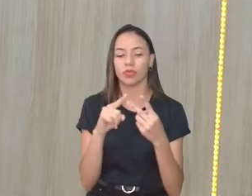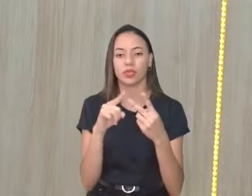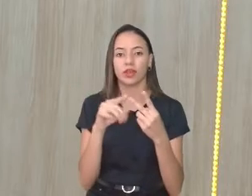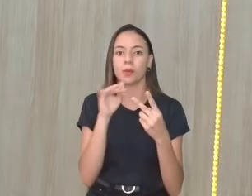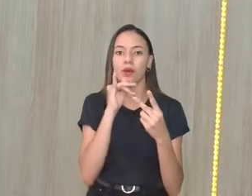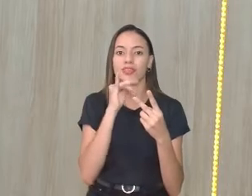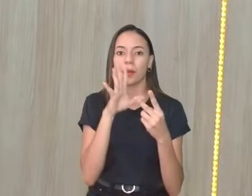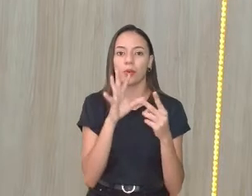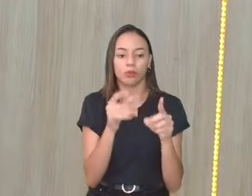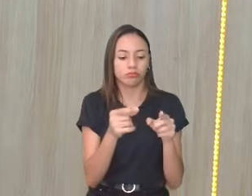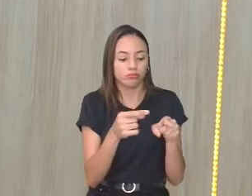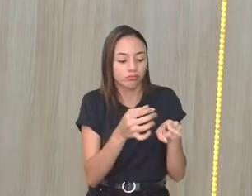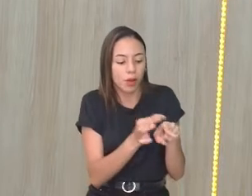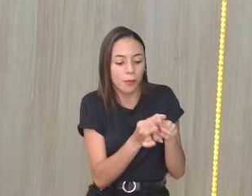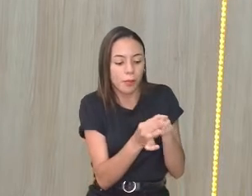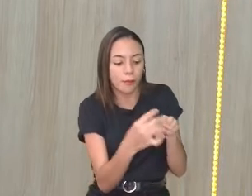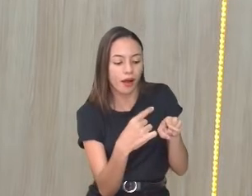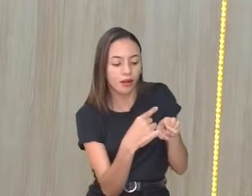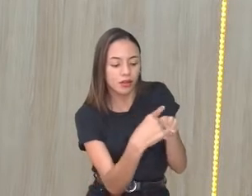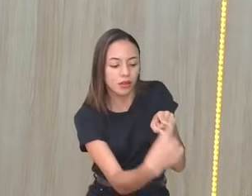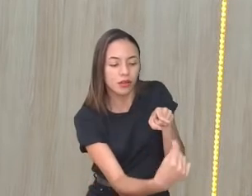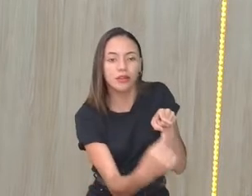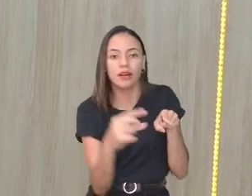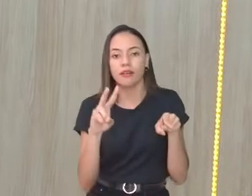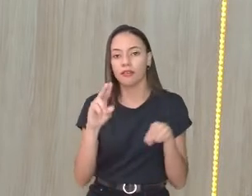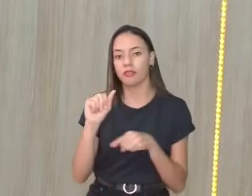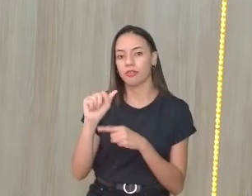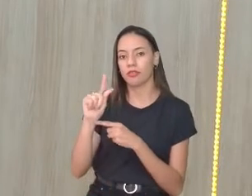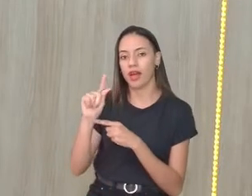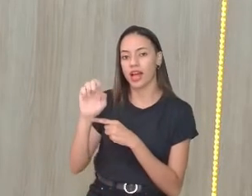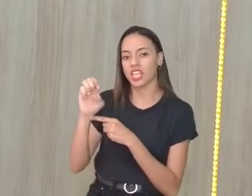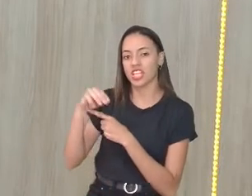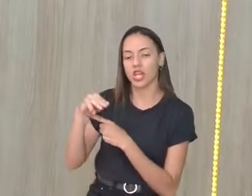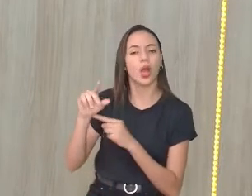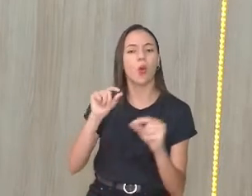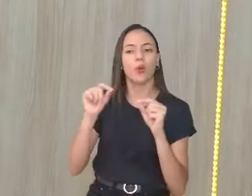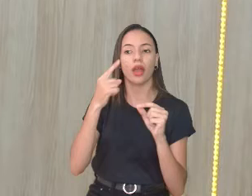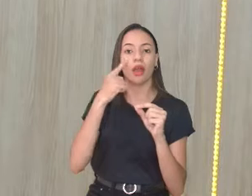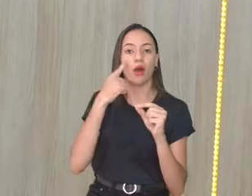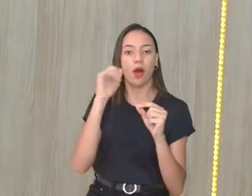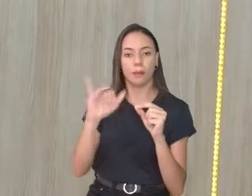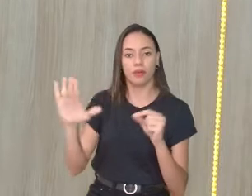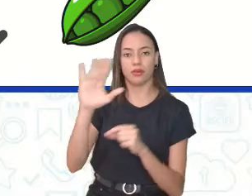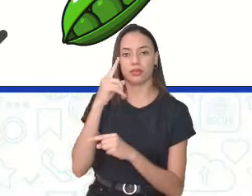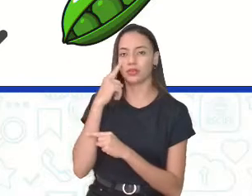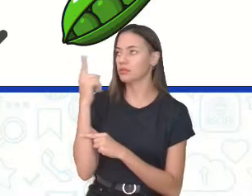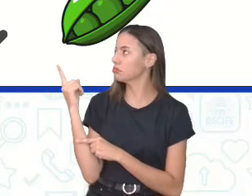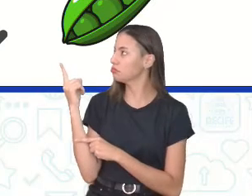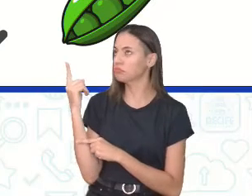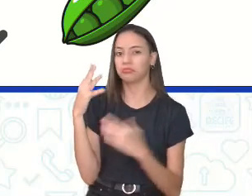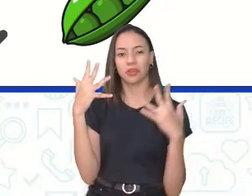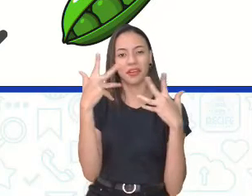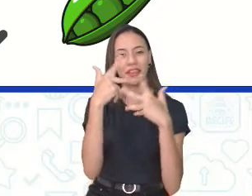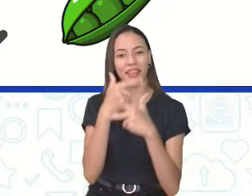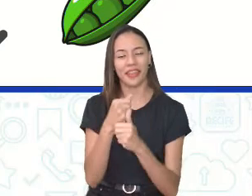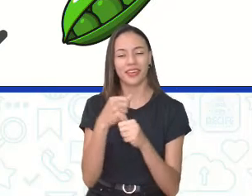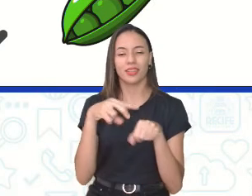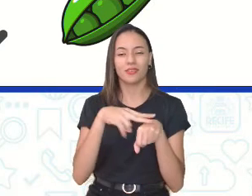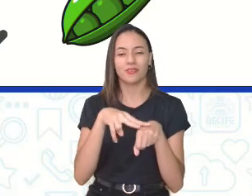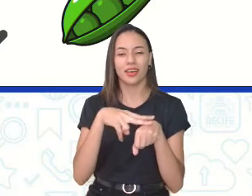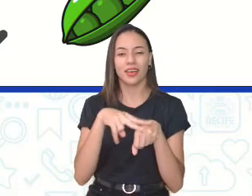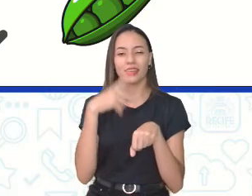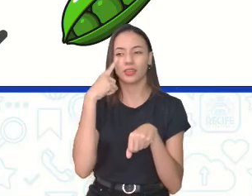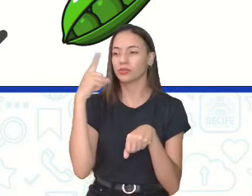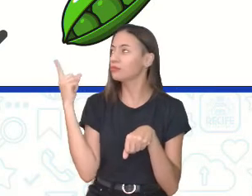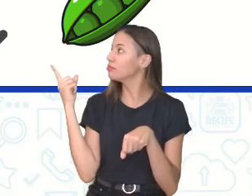formato da vagem. A vagem é o quê? É o fruto. Olha só, olha essa foto aí, uma foto bonita, né? Um verdinho, olha,